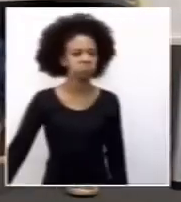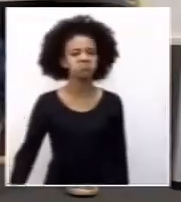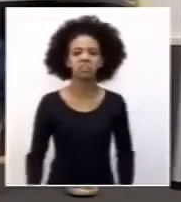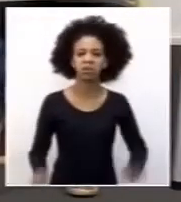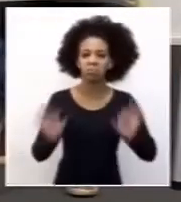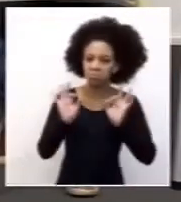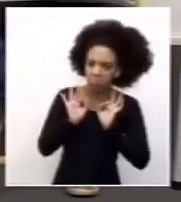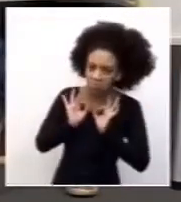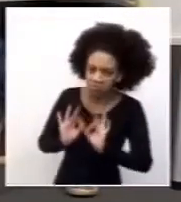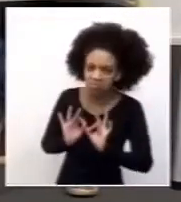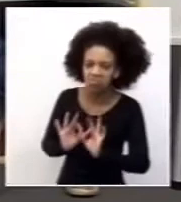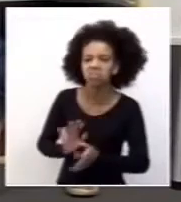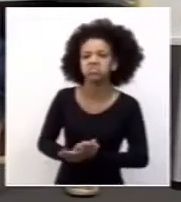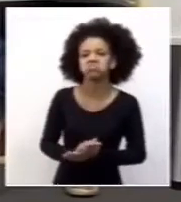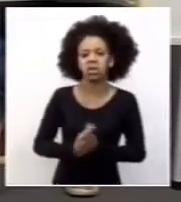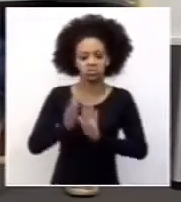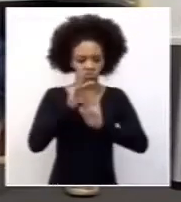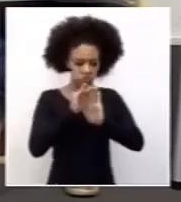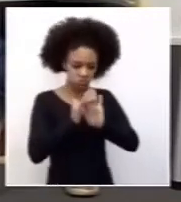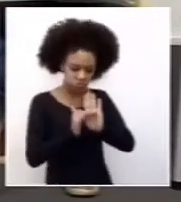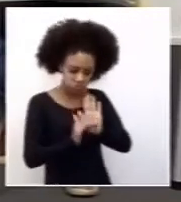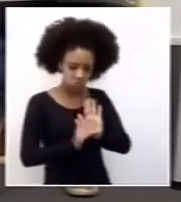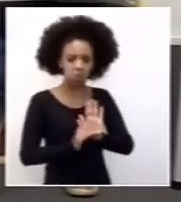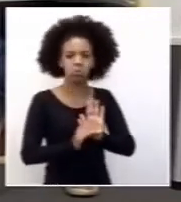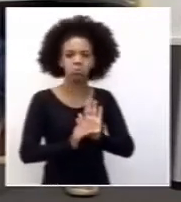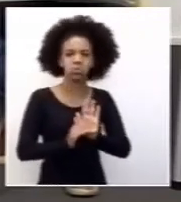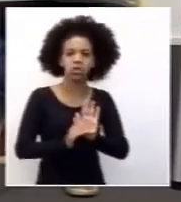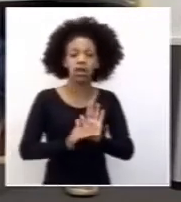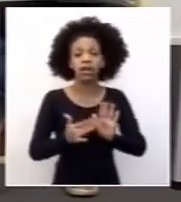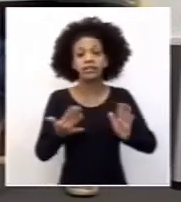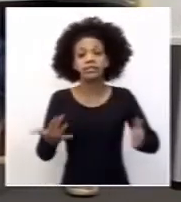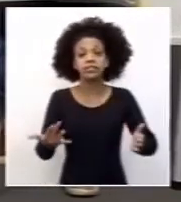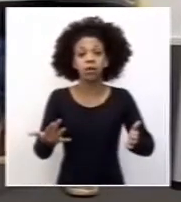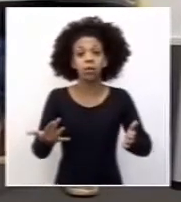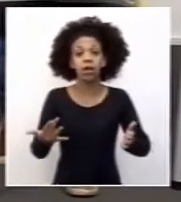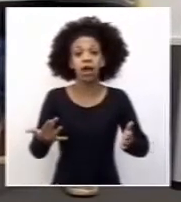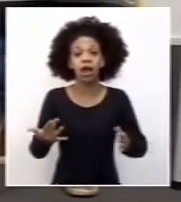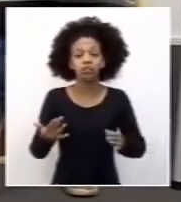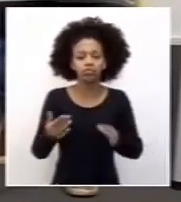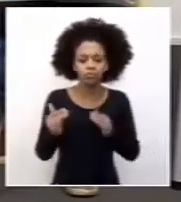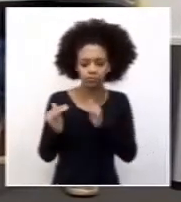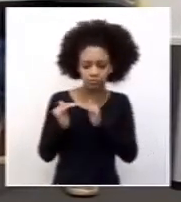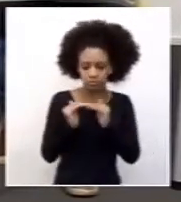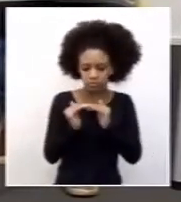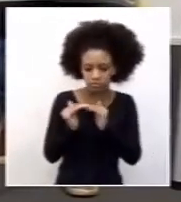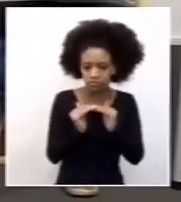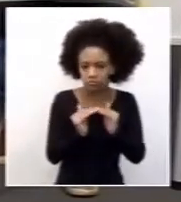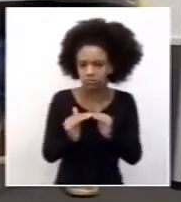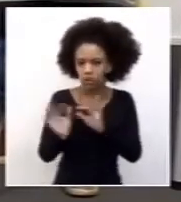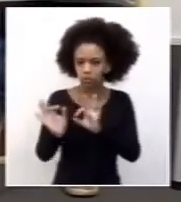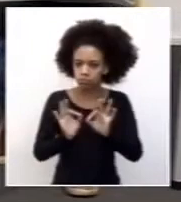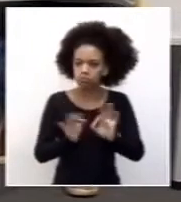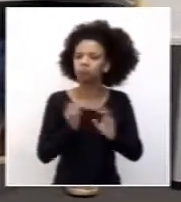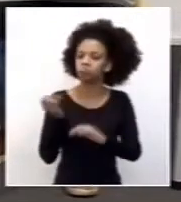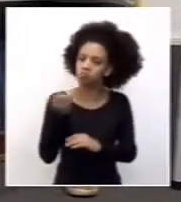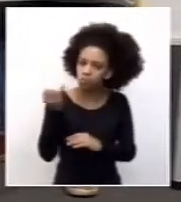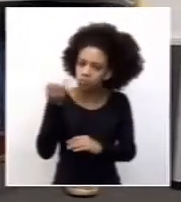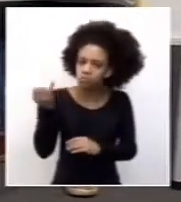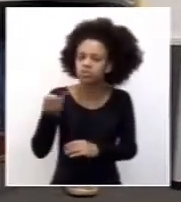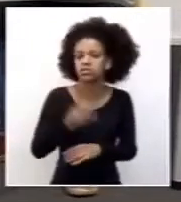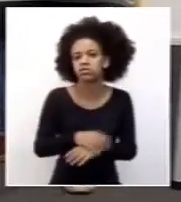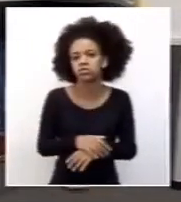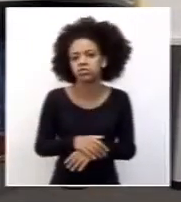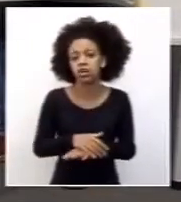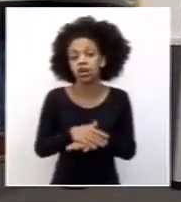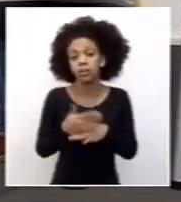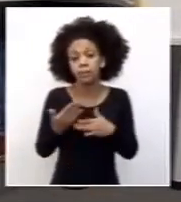compartilhamento de informações de forma consciente, ética e moral, entra naquela questão do eixos estruturantes, né? Sim. Isso é muito importante salientar, que